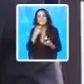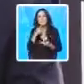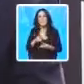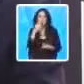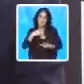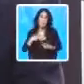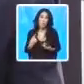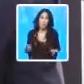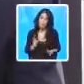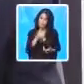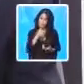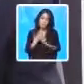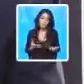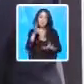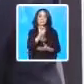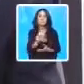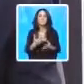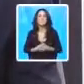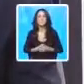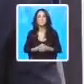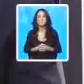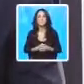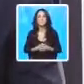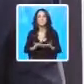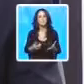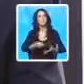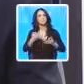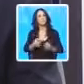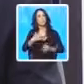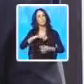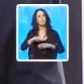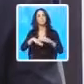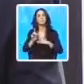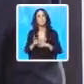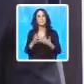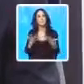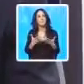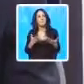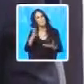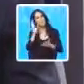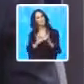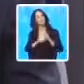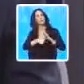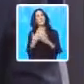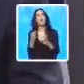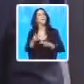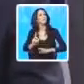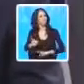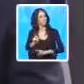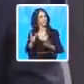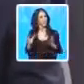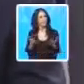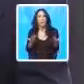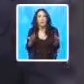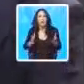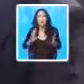o seu erro. Um governo que apostou em fazer grandes projetos sem fazer contas e, portanto,